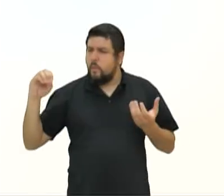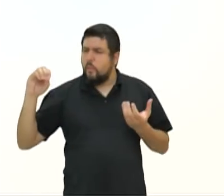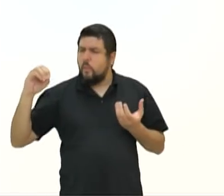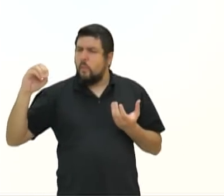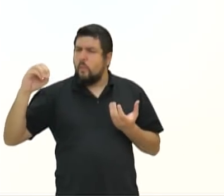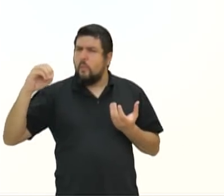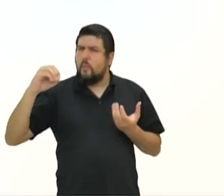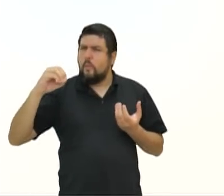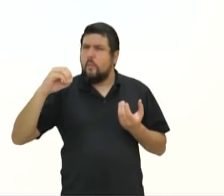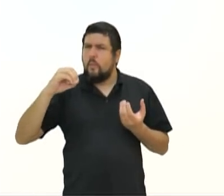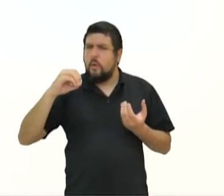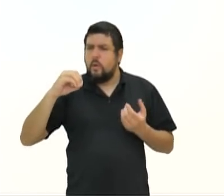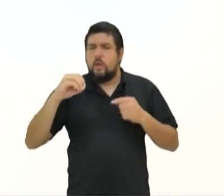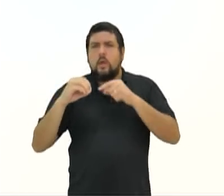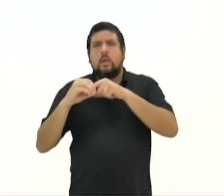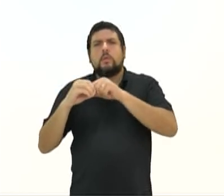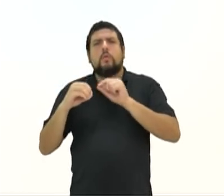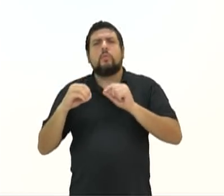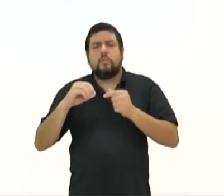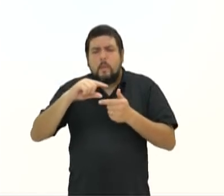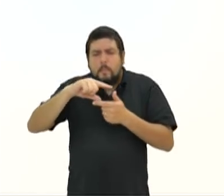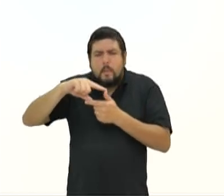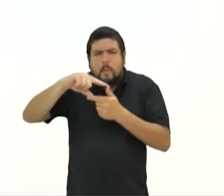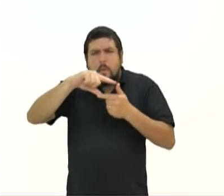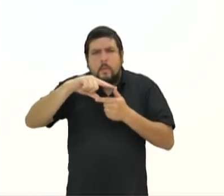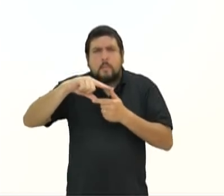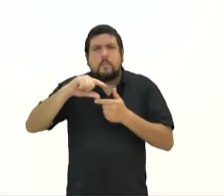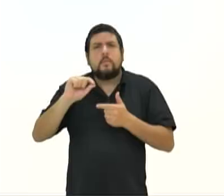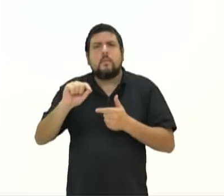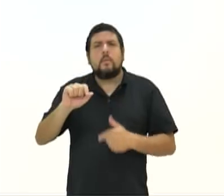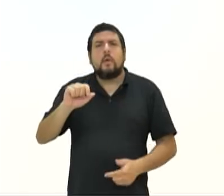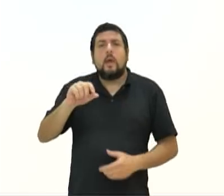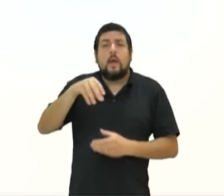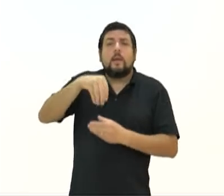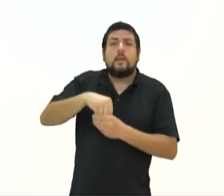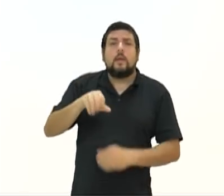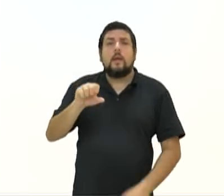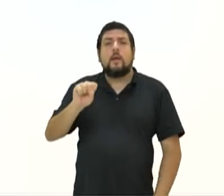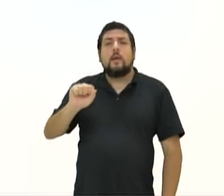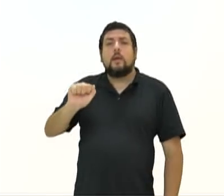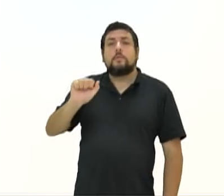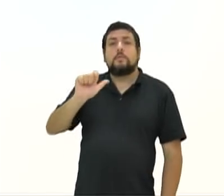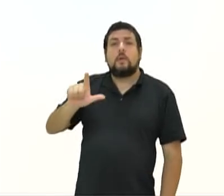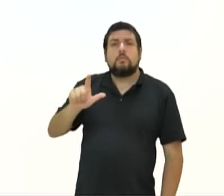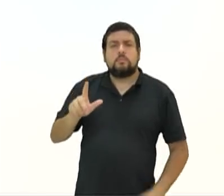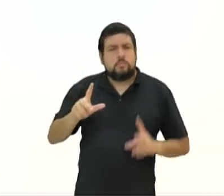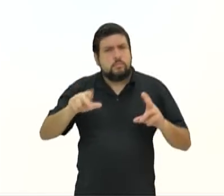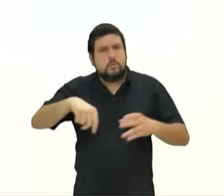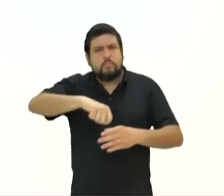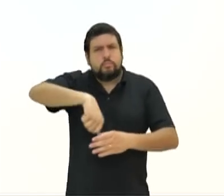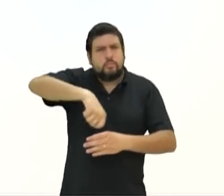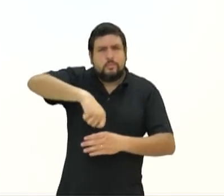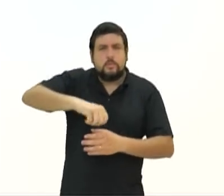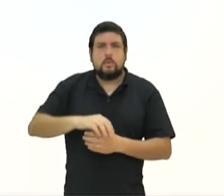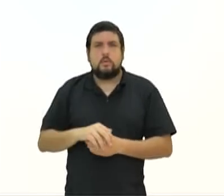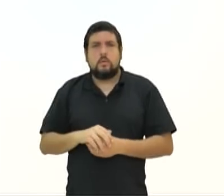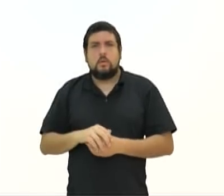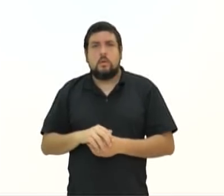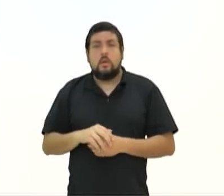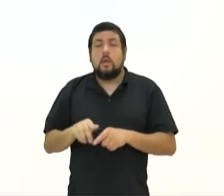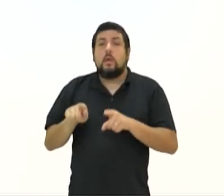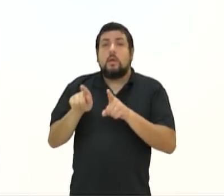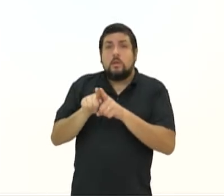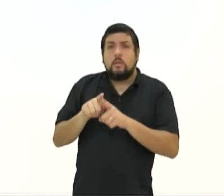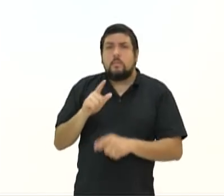podiam ser tanto de sal, é o mesmo sal que você usa na sua casa para fazer seus alimentos, e também cristais de água